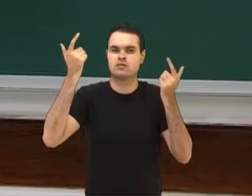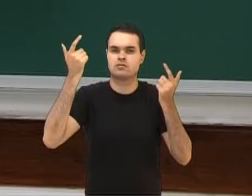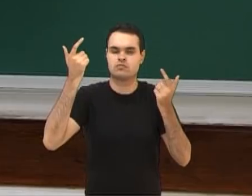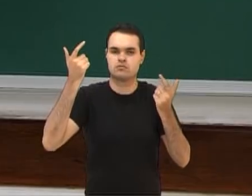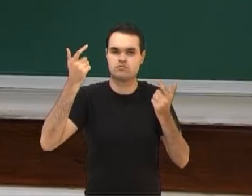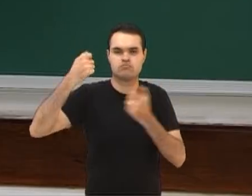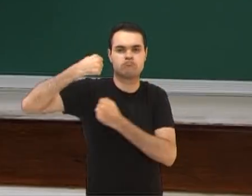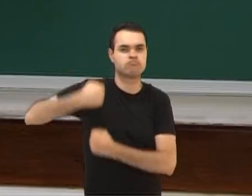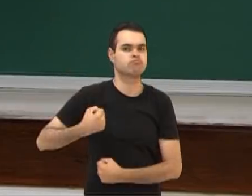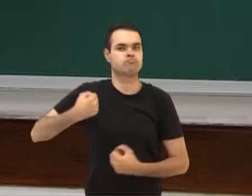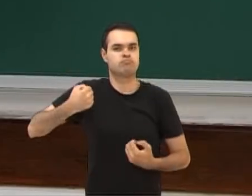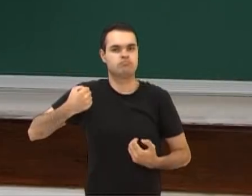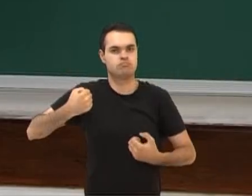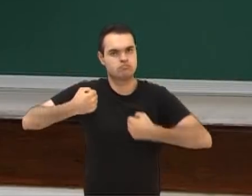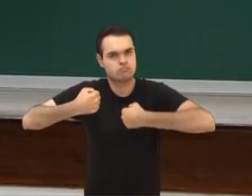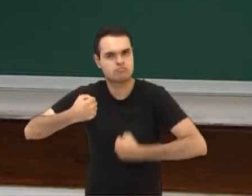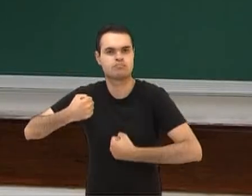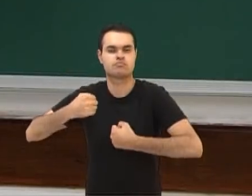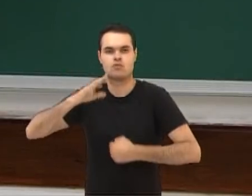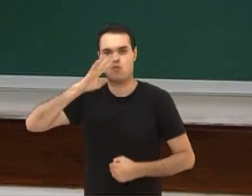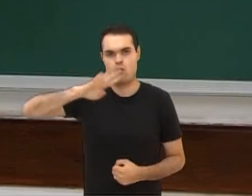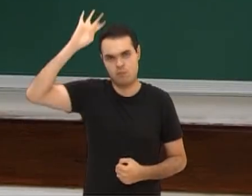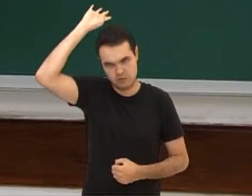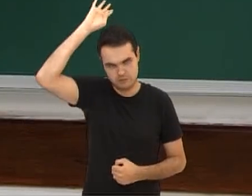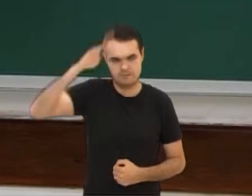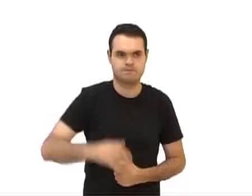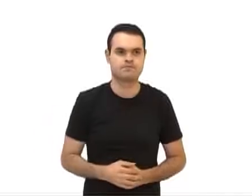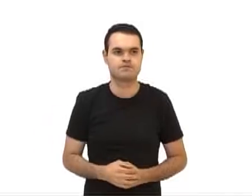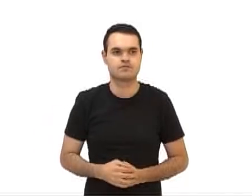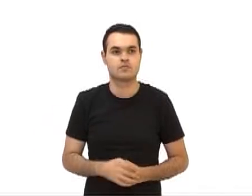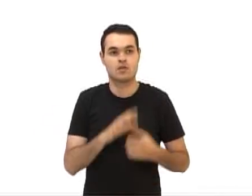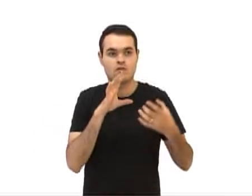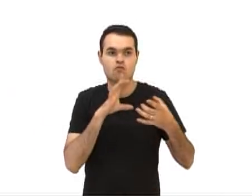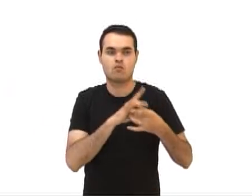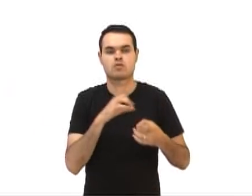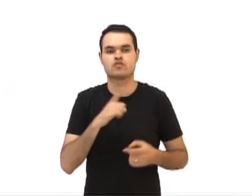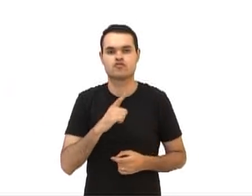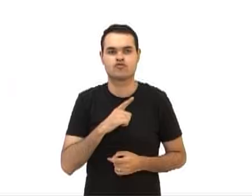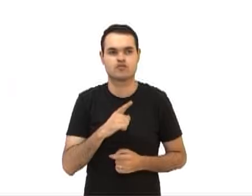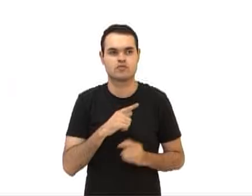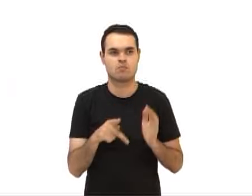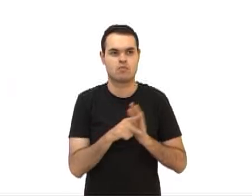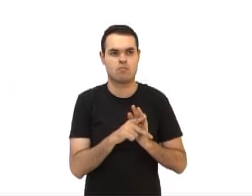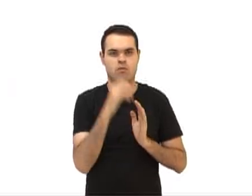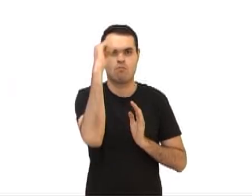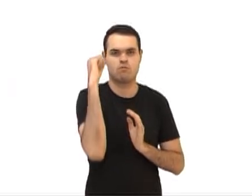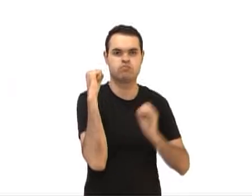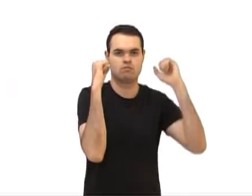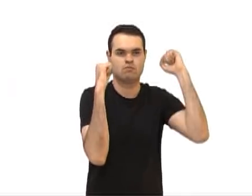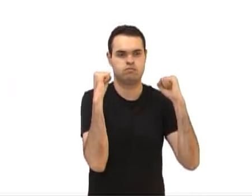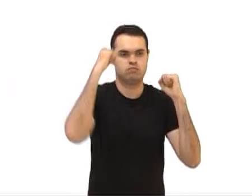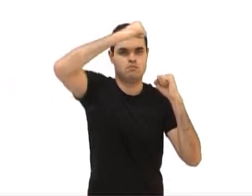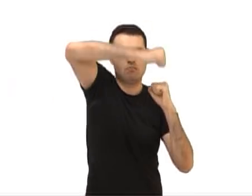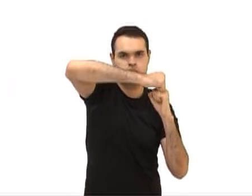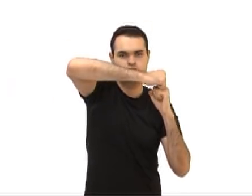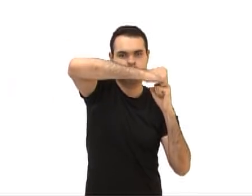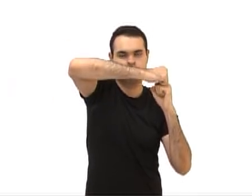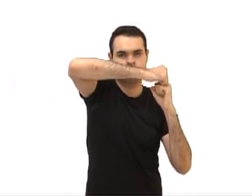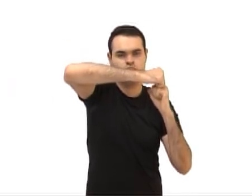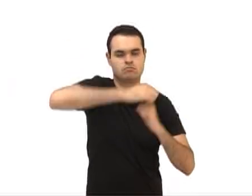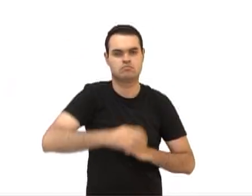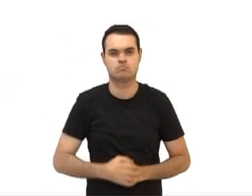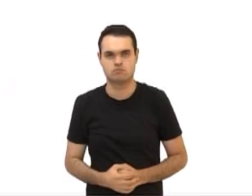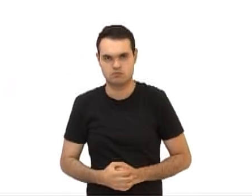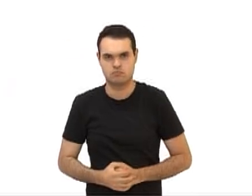imperador romano aí, né? Então, assim, existia várias coisas. Tinha o pilar e o dintel, que eram duas colunas de pedra com uma em